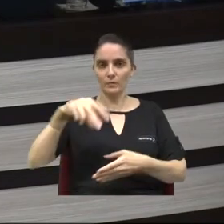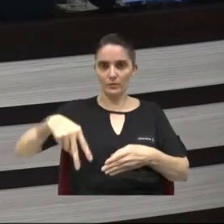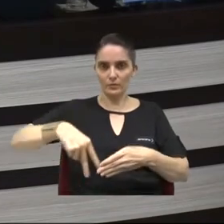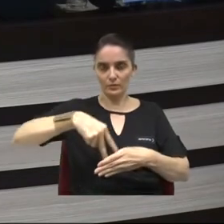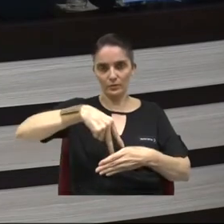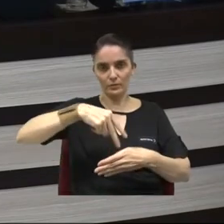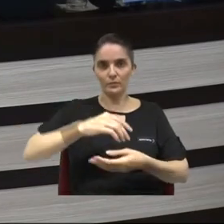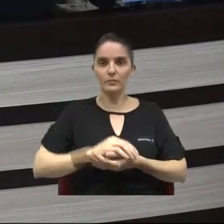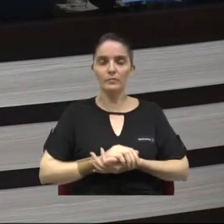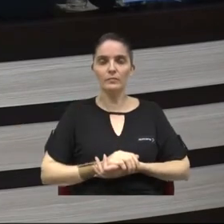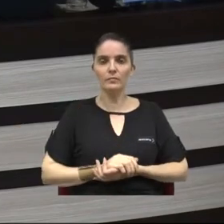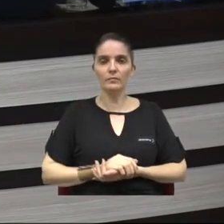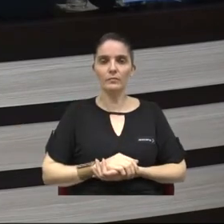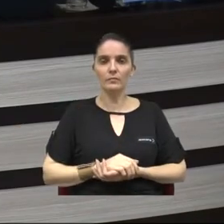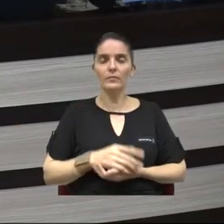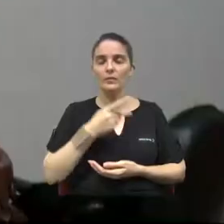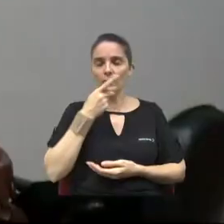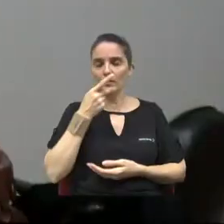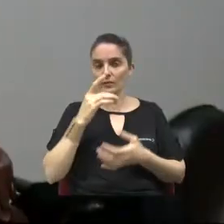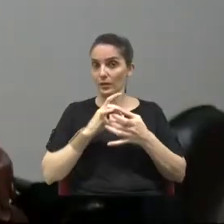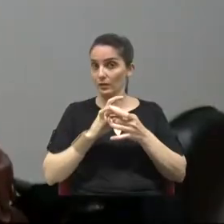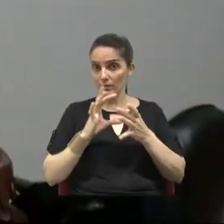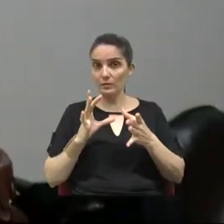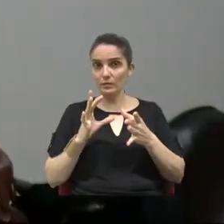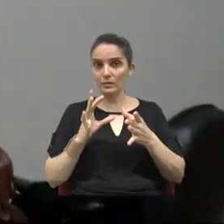e me coloco à disposição para